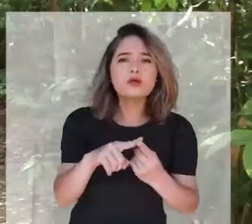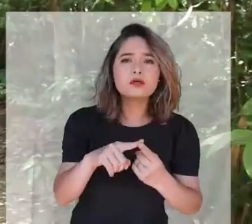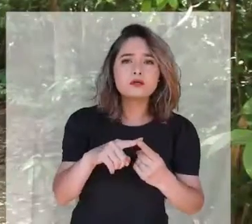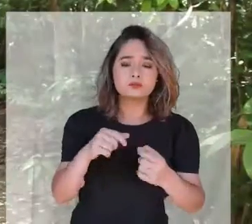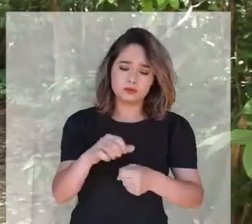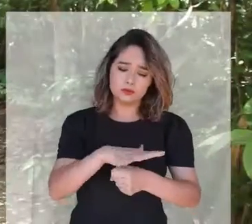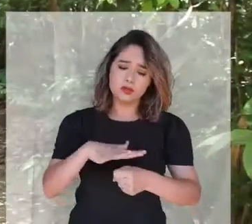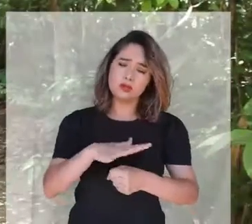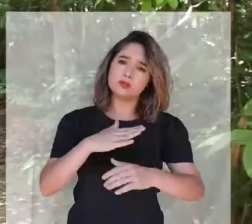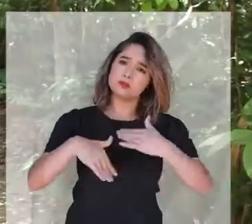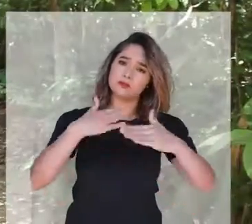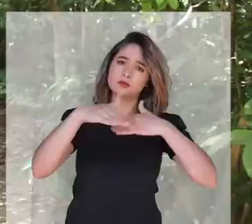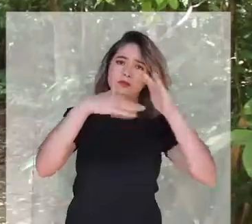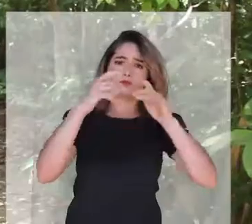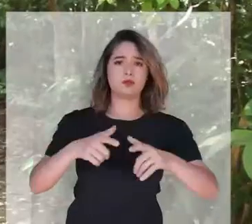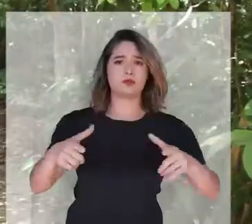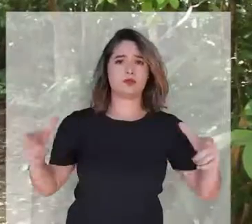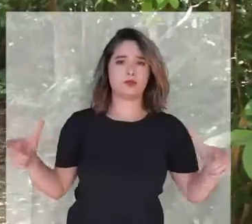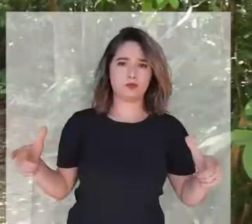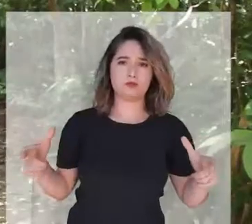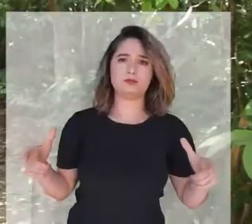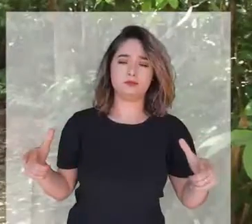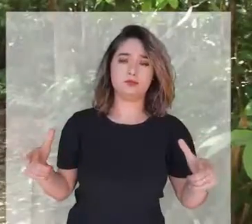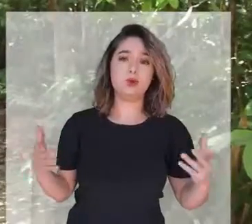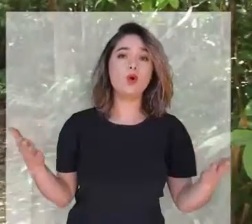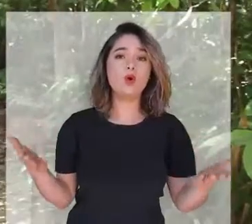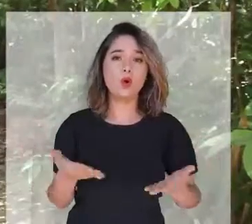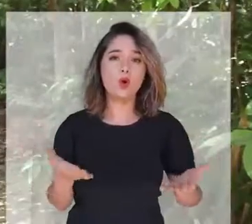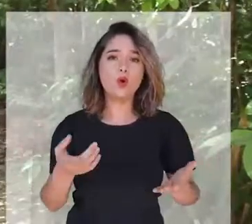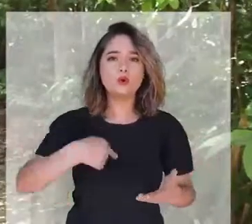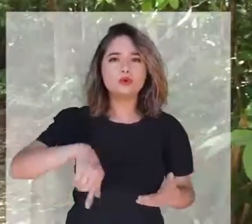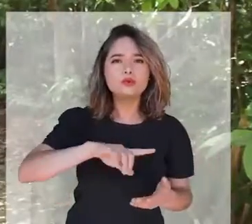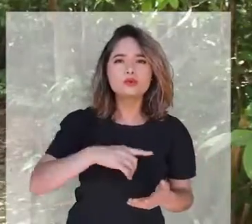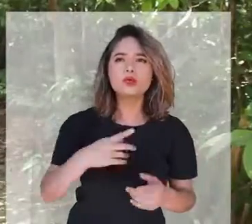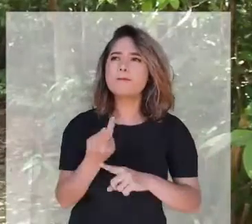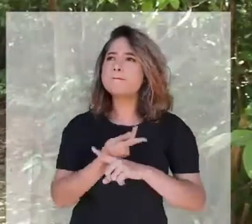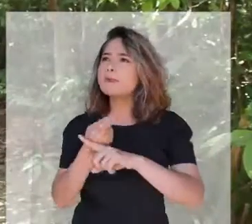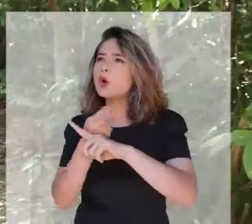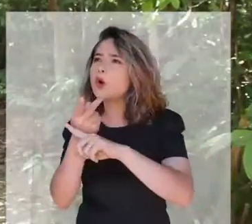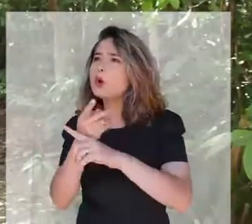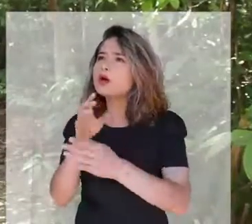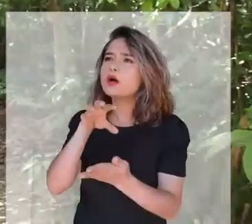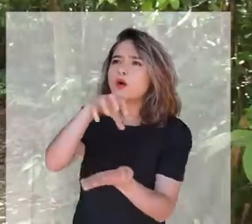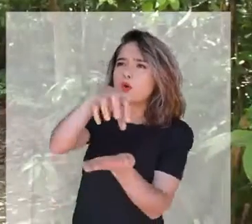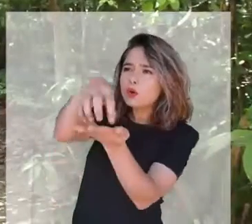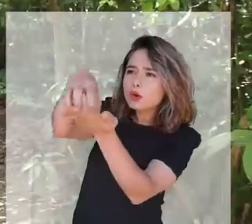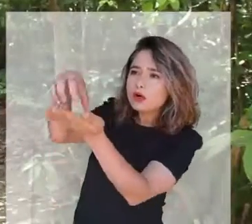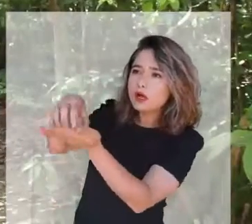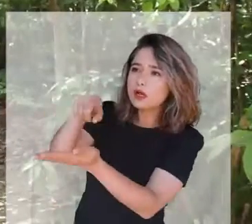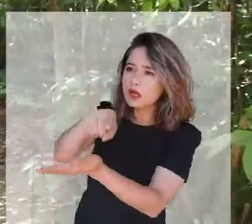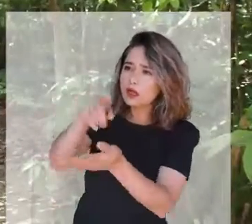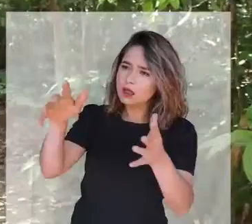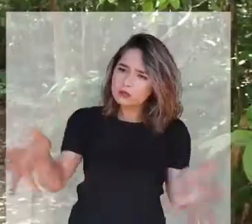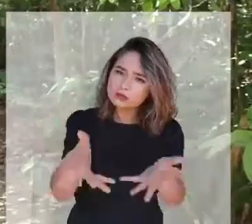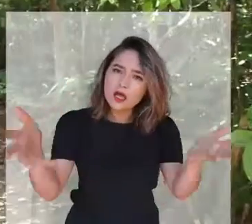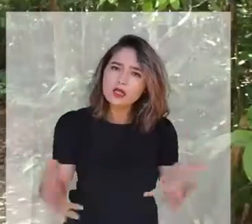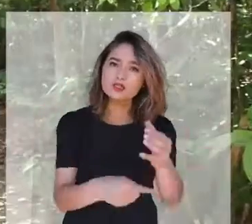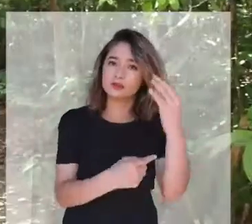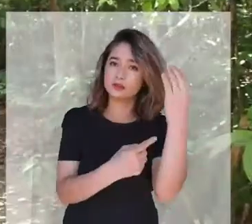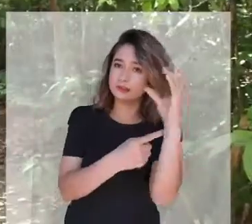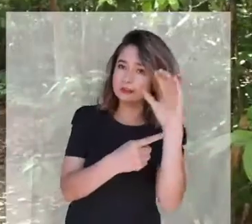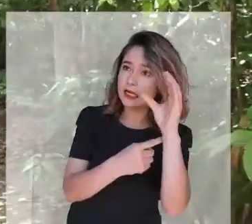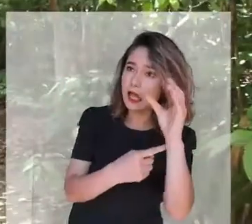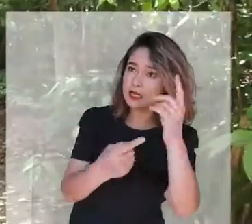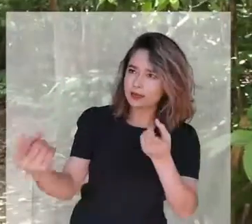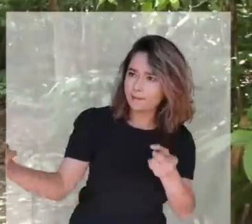disponibilizar editais de financiamento da extensão universitária, não ficando somente com a ciência, né, propriamente dita,